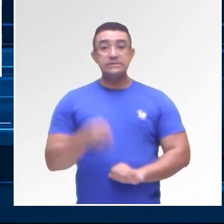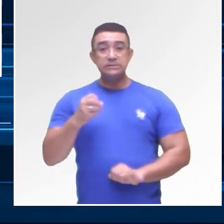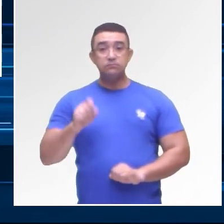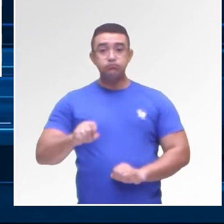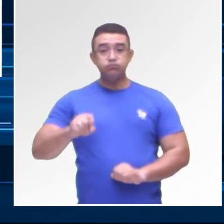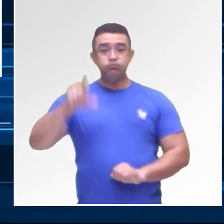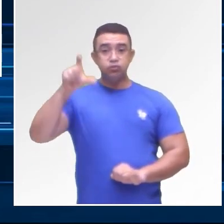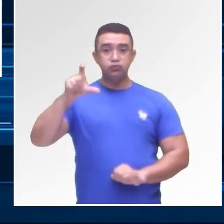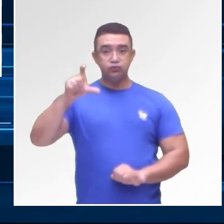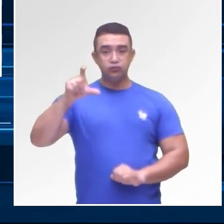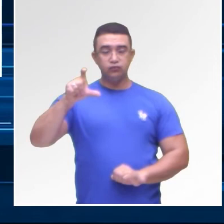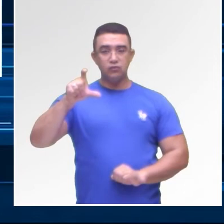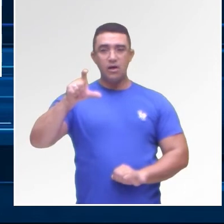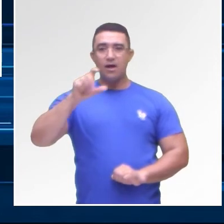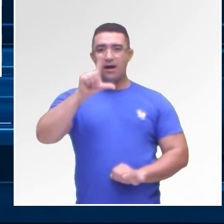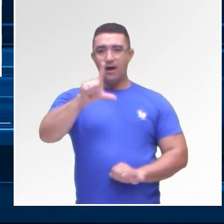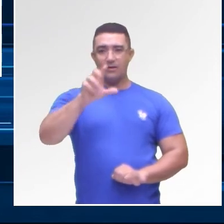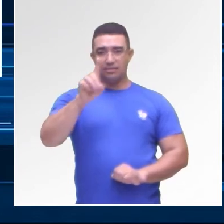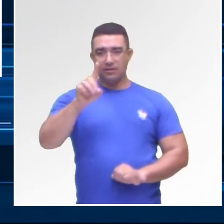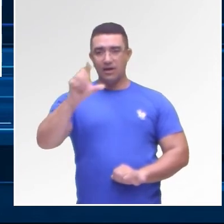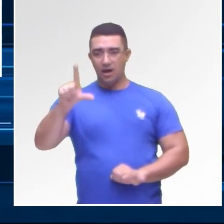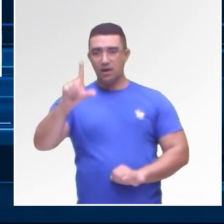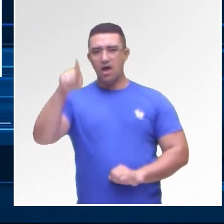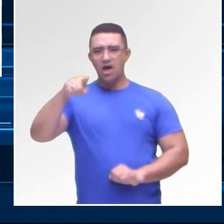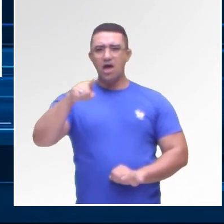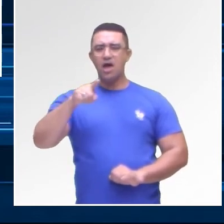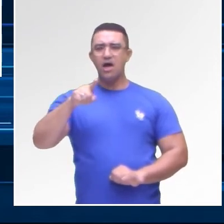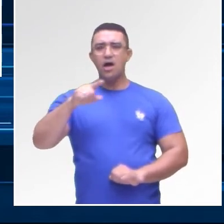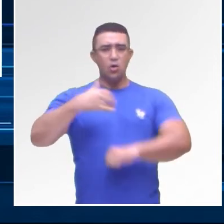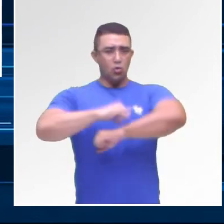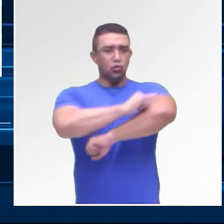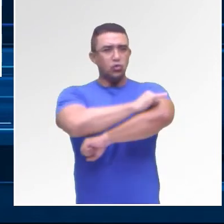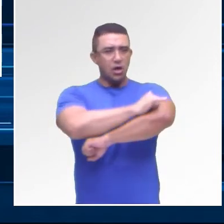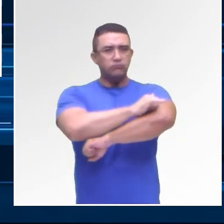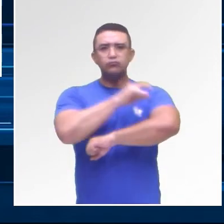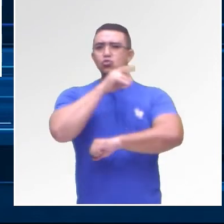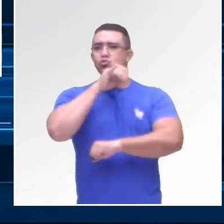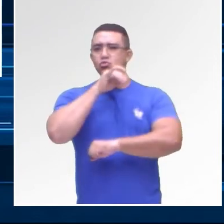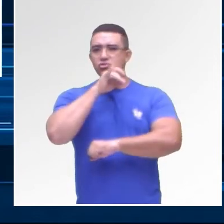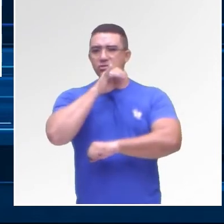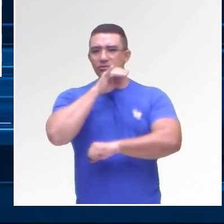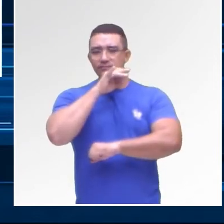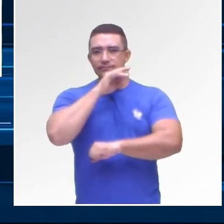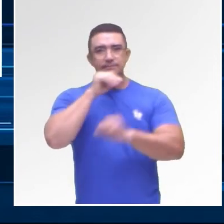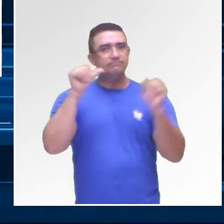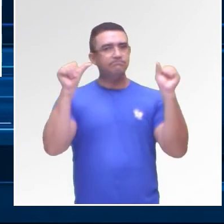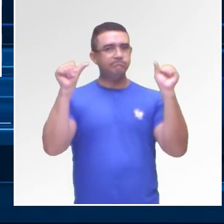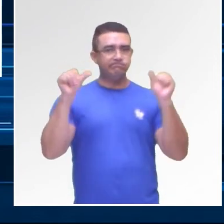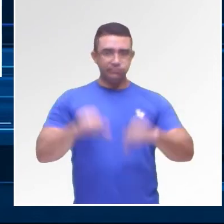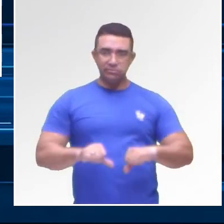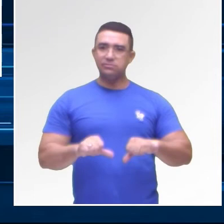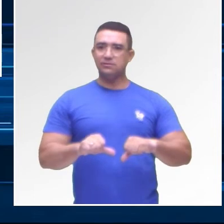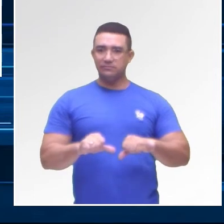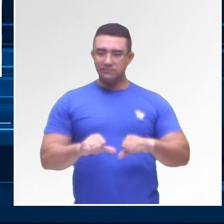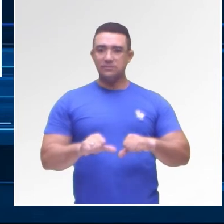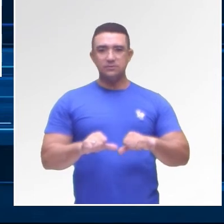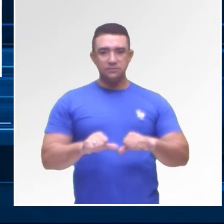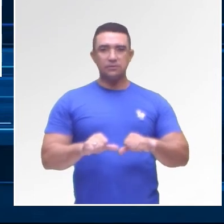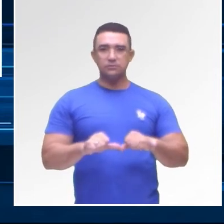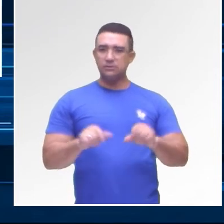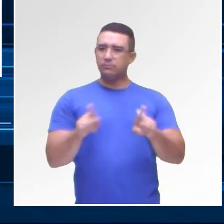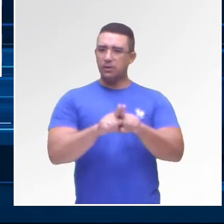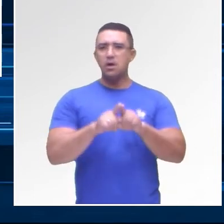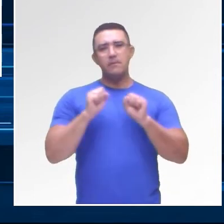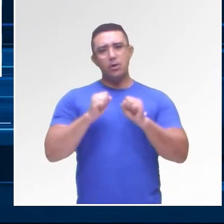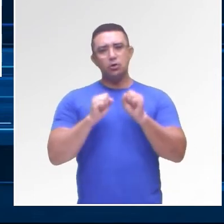colesterol, principalmente o LDL, que ele é considerado um colesterol ruim, uma gordura ruim, ela afeta a nossa